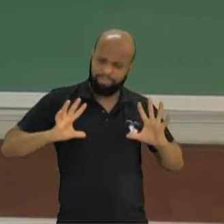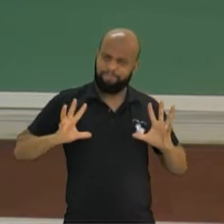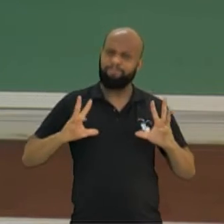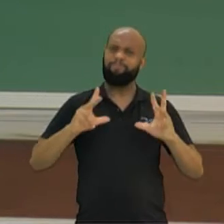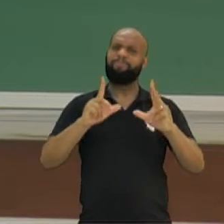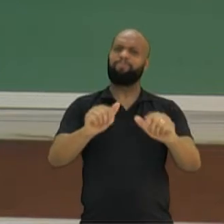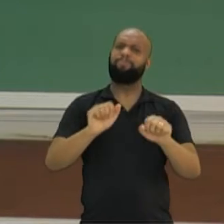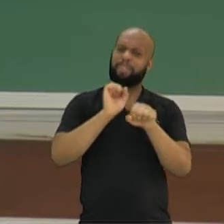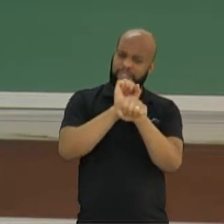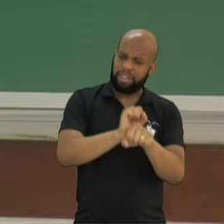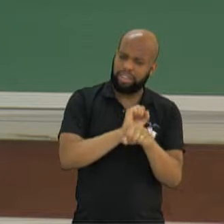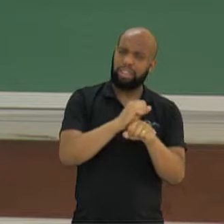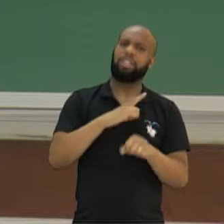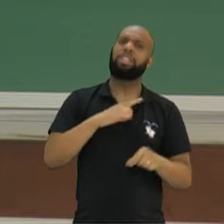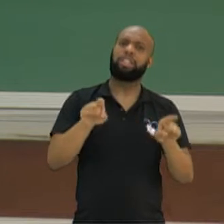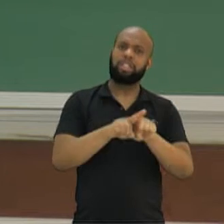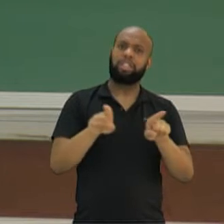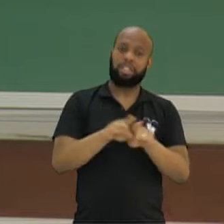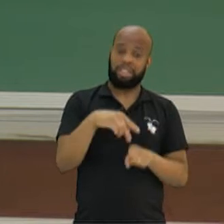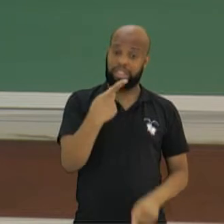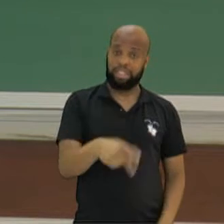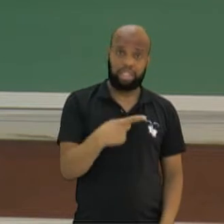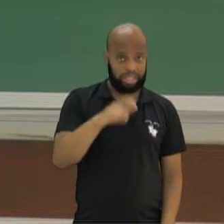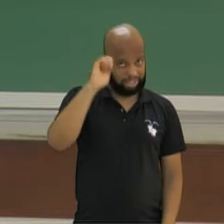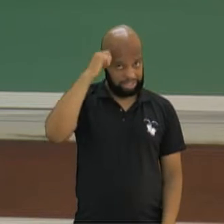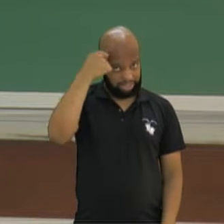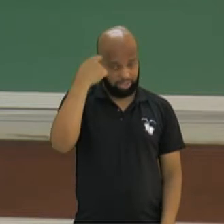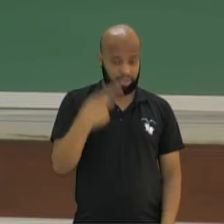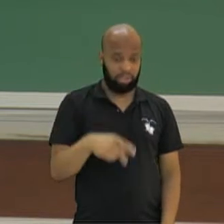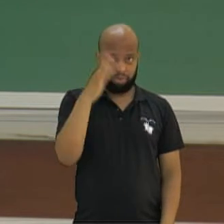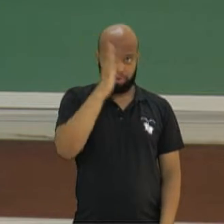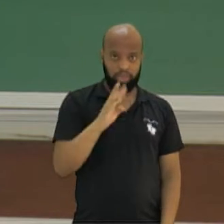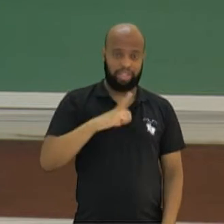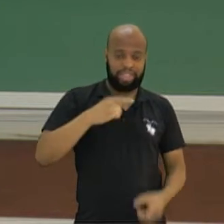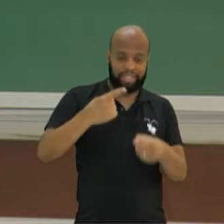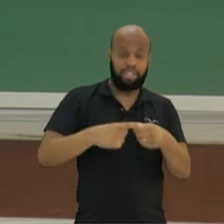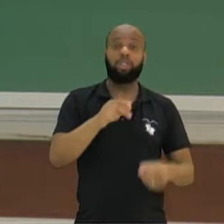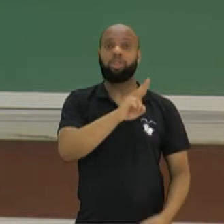todos os escravizados, né, africanos do Brasil, essa cidade, em